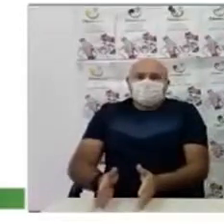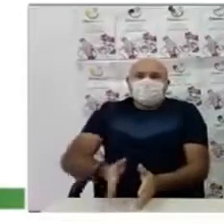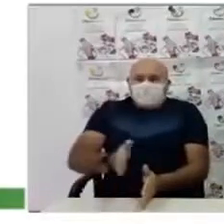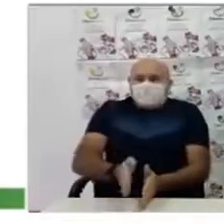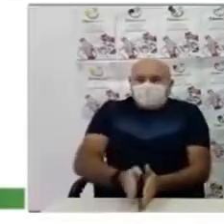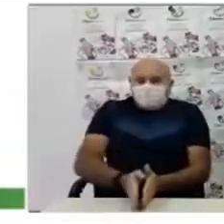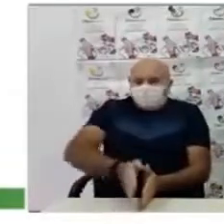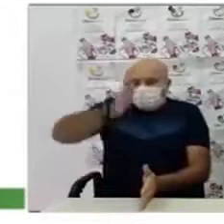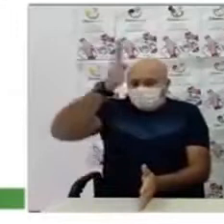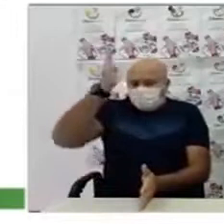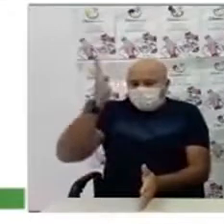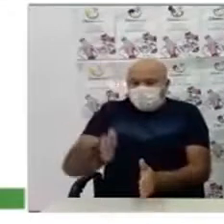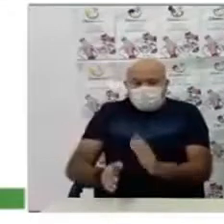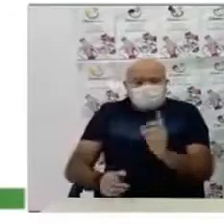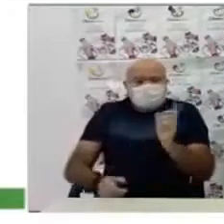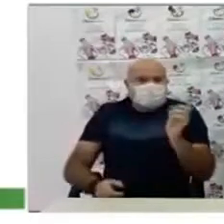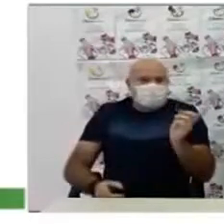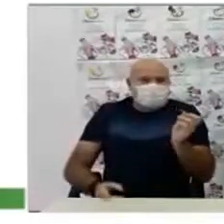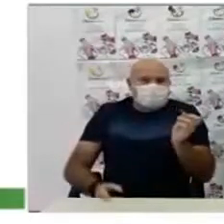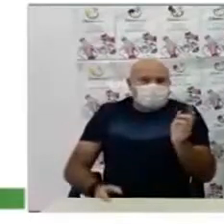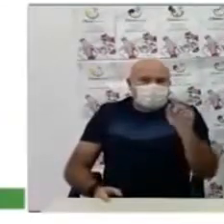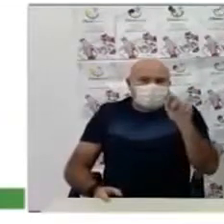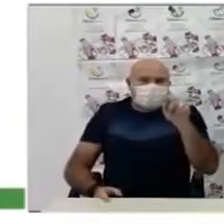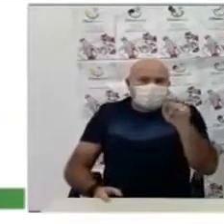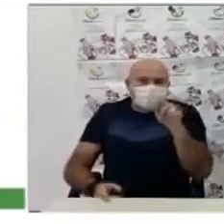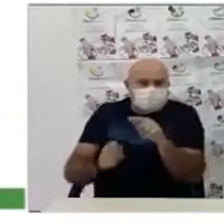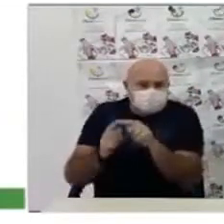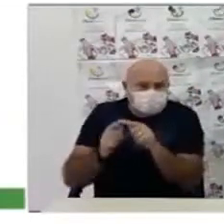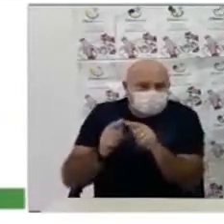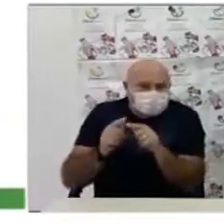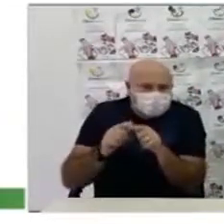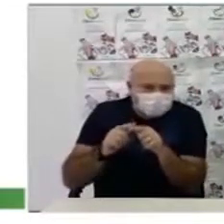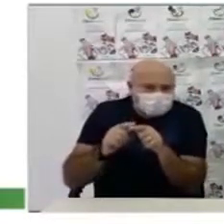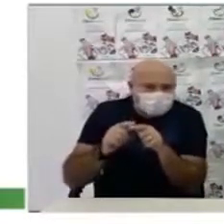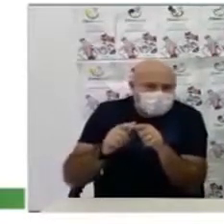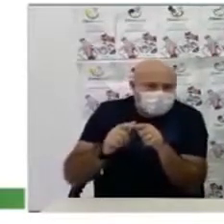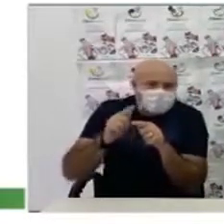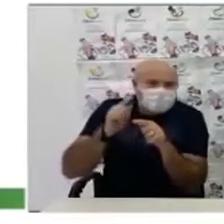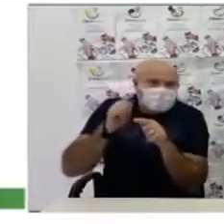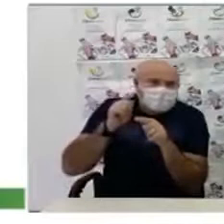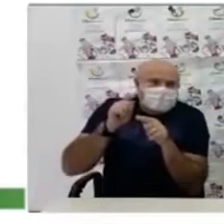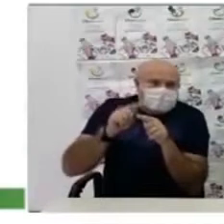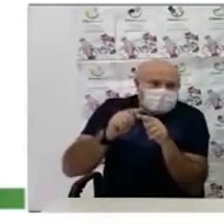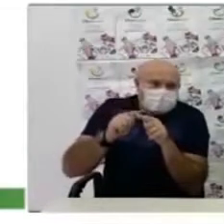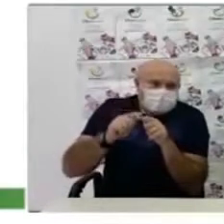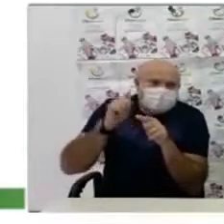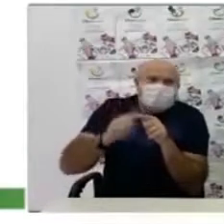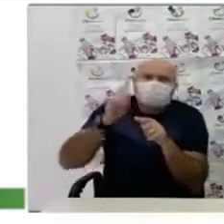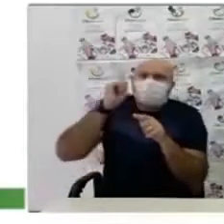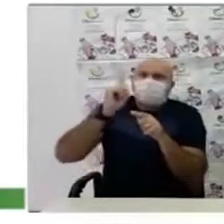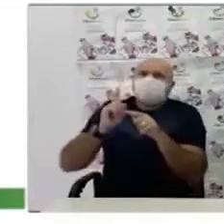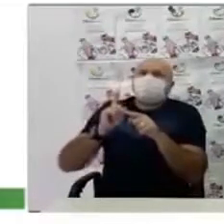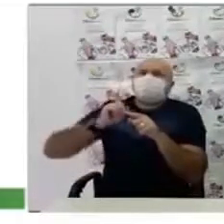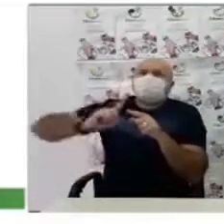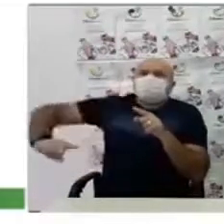verdade? Isso. Aí depois veio o experimento. Aliás, vamos lembrar, professor Márcio, qual foi o experimento científico lá para Dalton? Leis